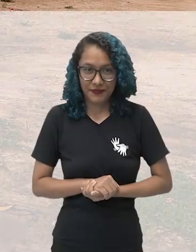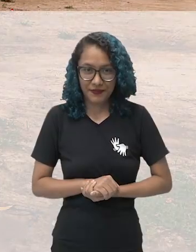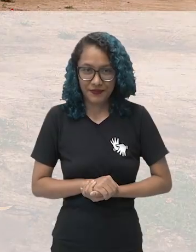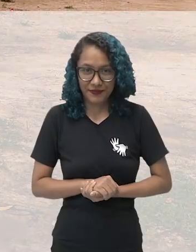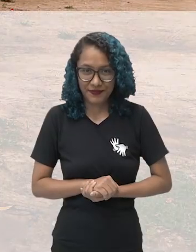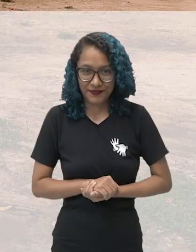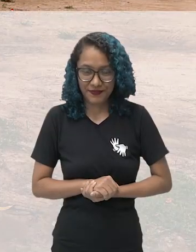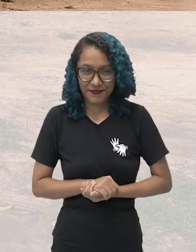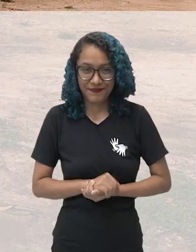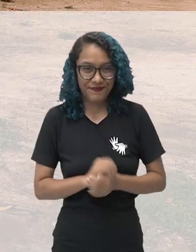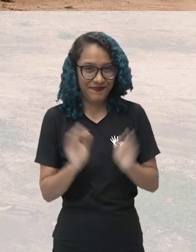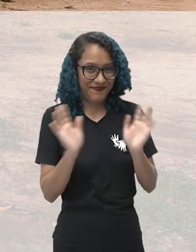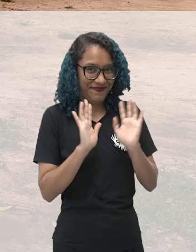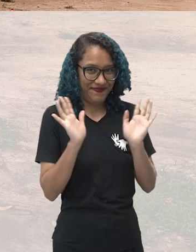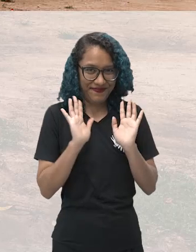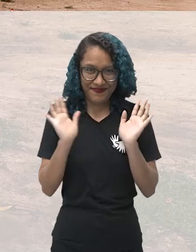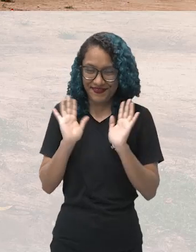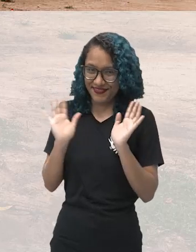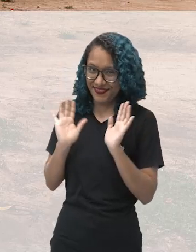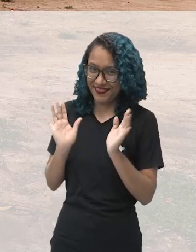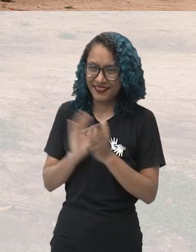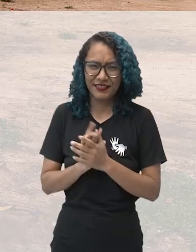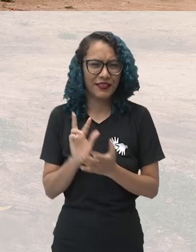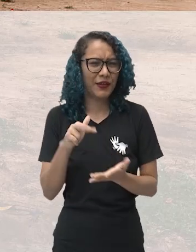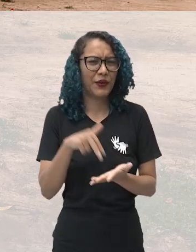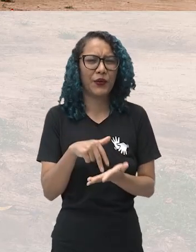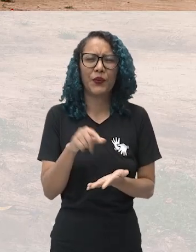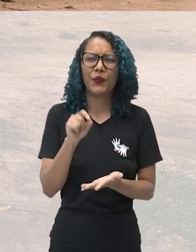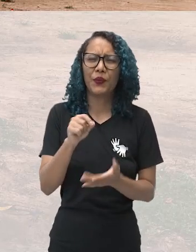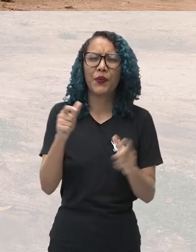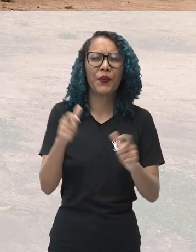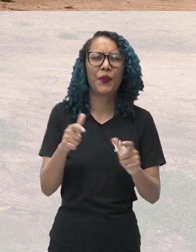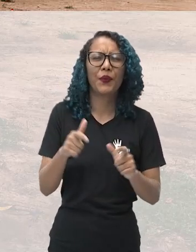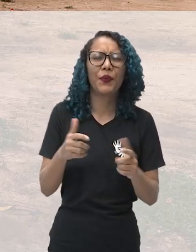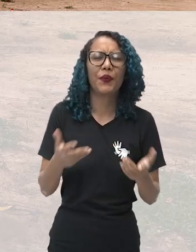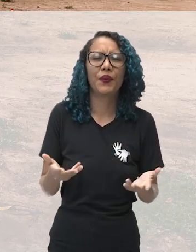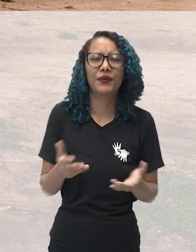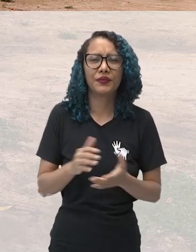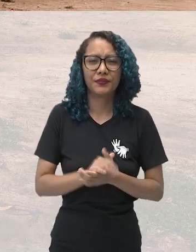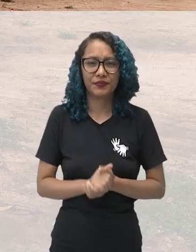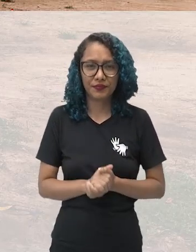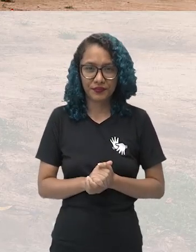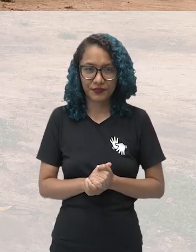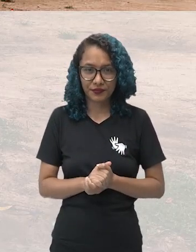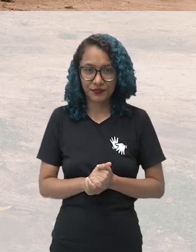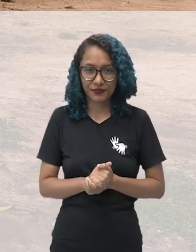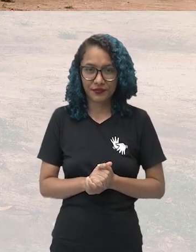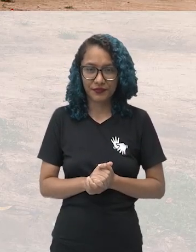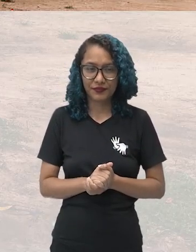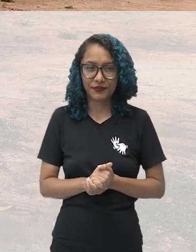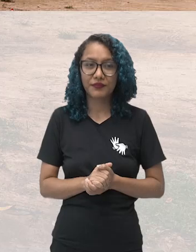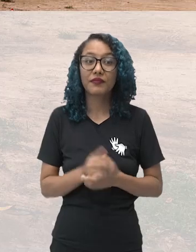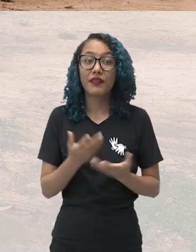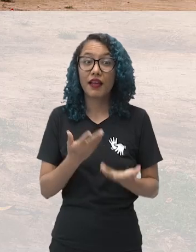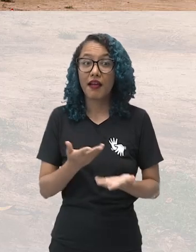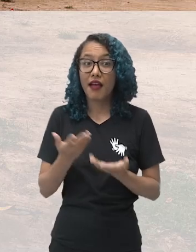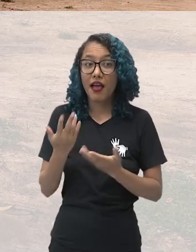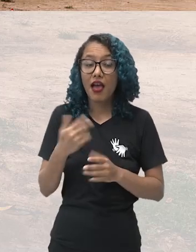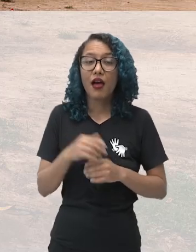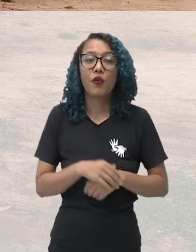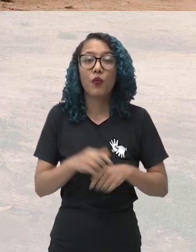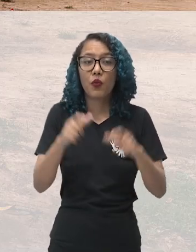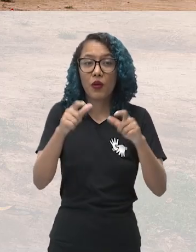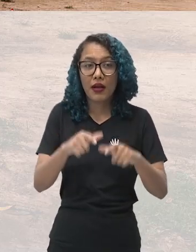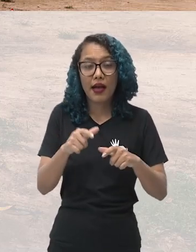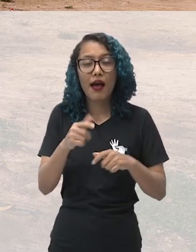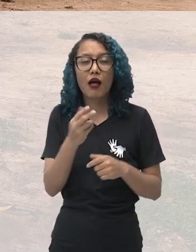Olha só, olá, professor. Olha só que legal, estamos aqui, hein? Neste cenário que Muito representa bom, o Parque das Tribos aqui em Manaus.